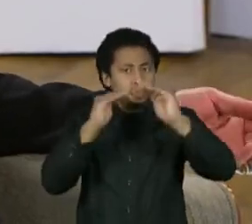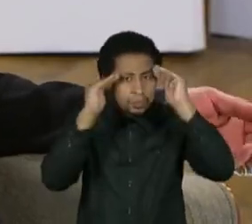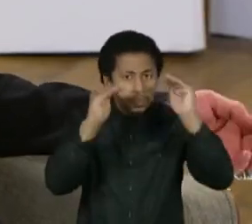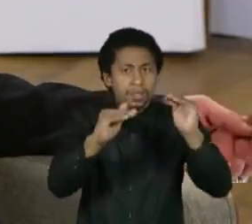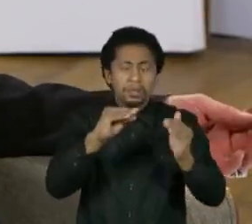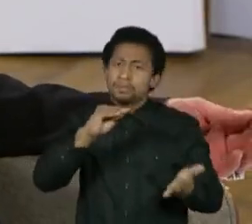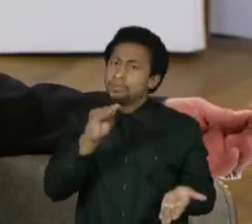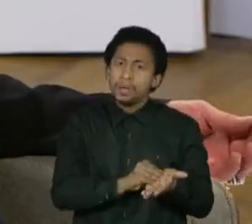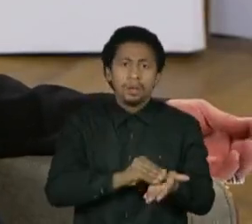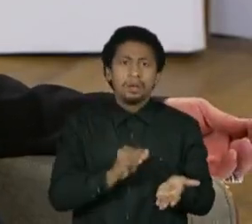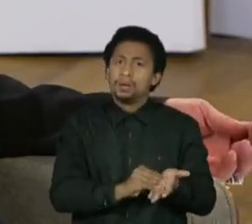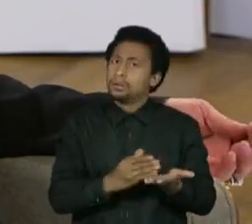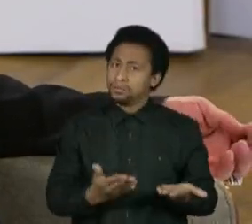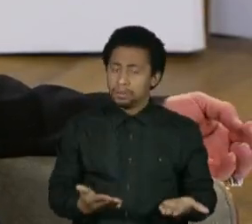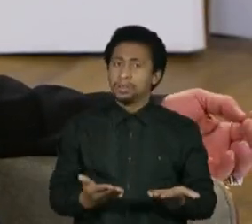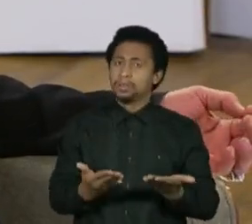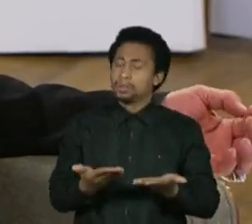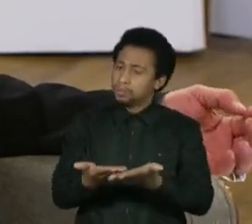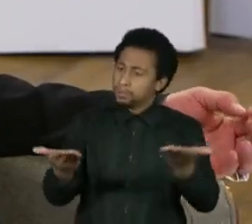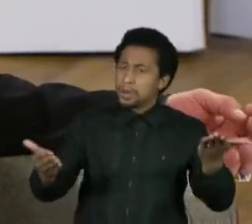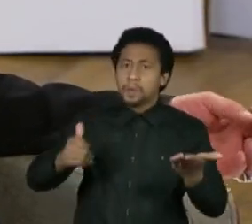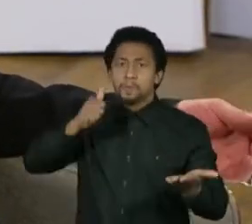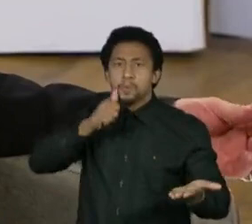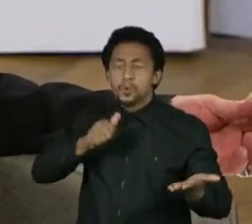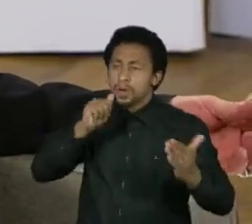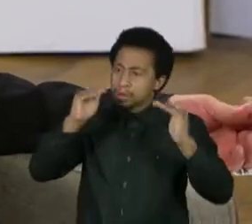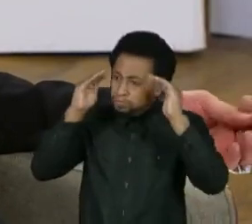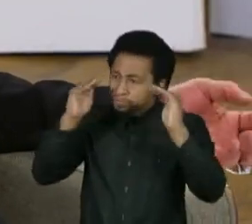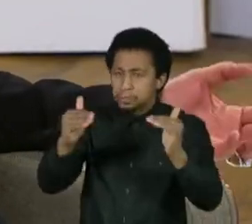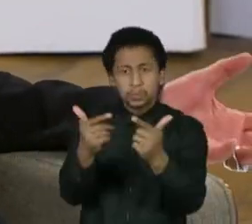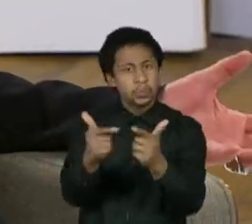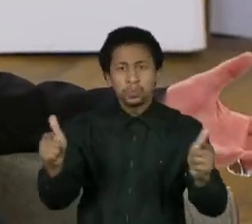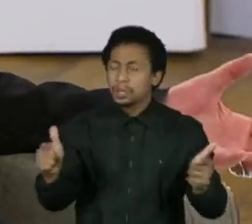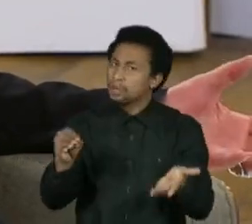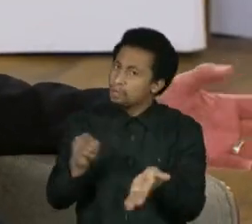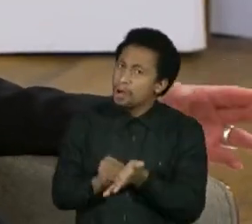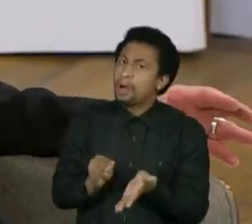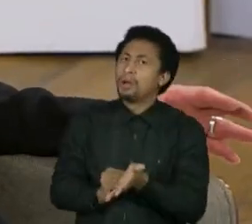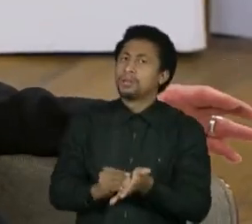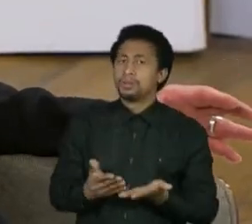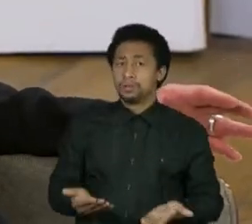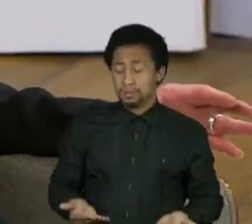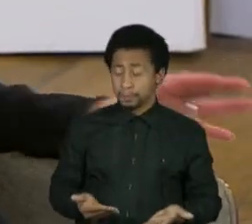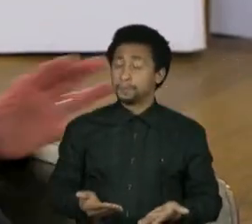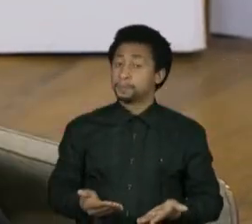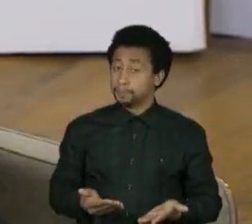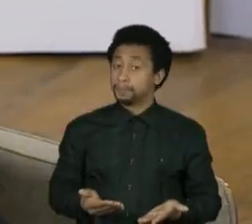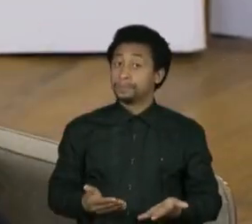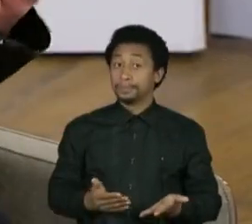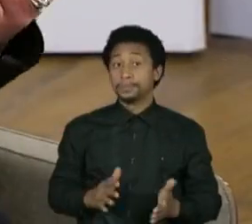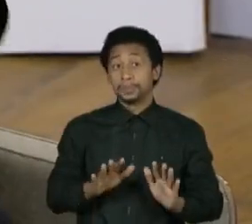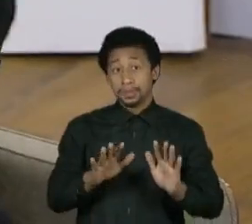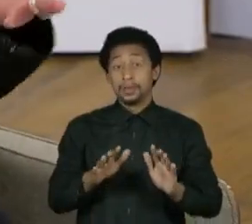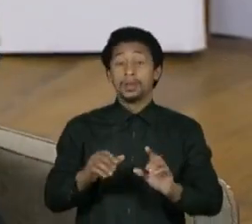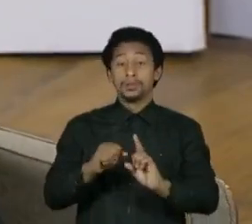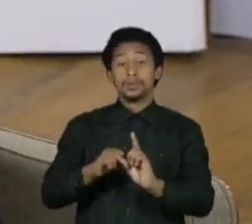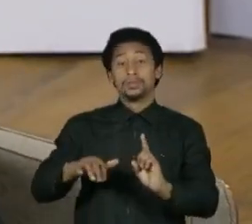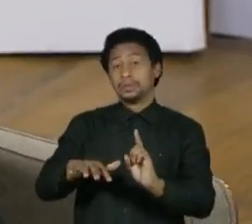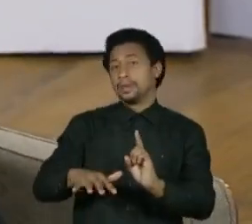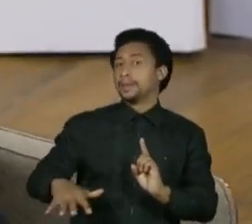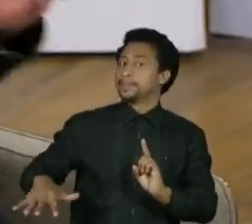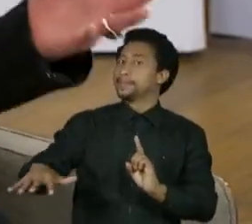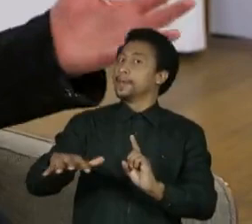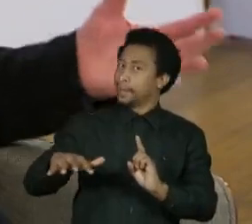uma grande falta de respeito com a mulher. Né? Eu vejo muita falta de respeito com a mulher numa parte da sociedade que é a